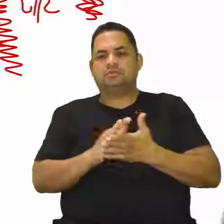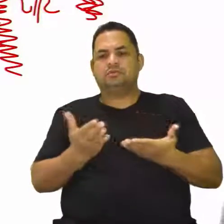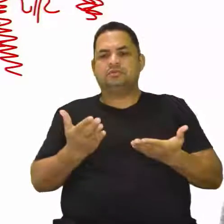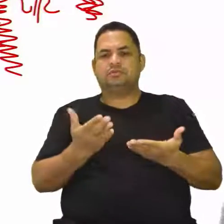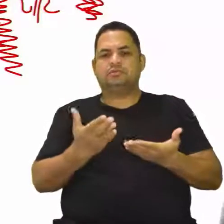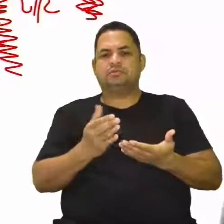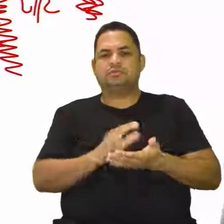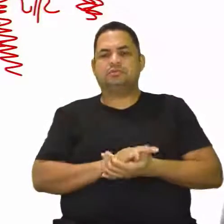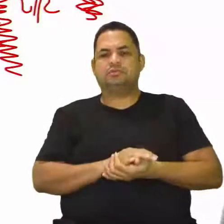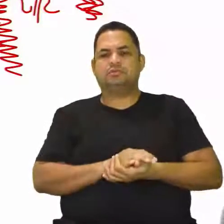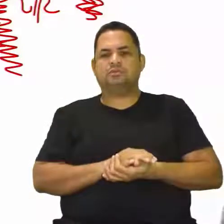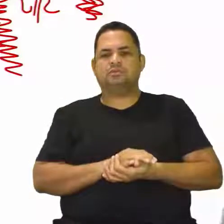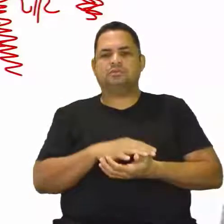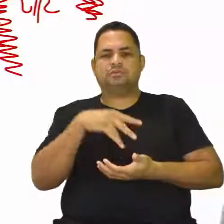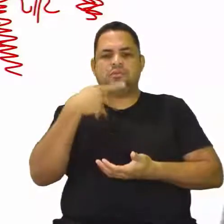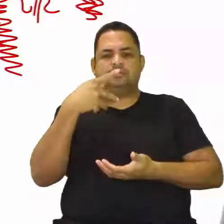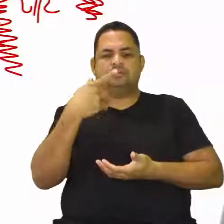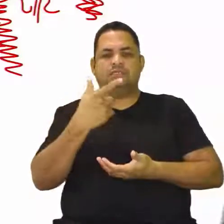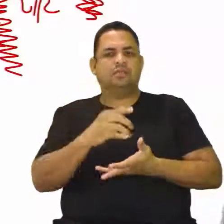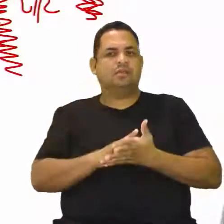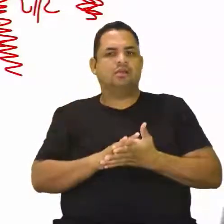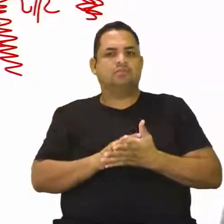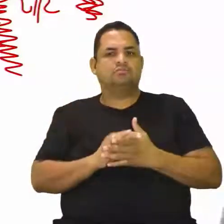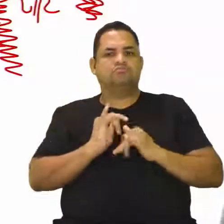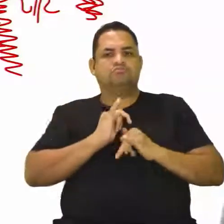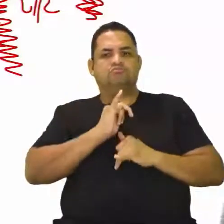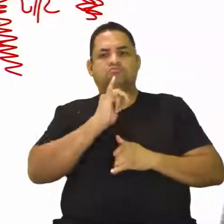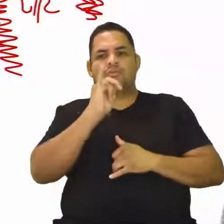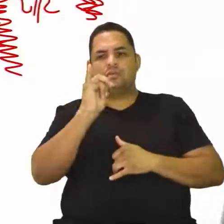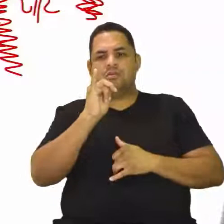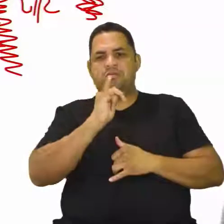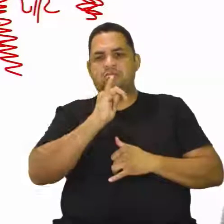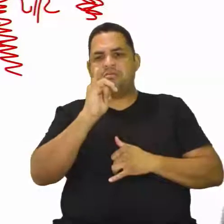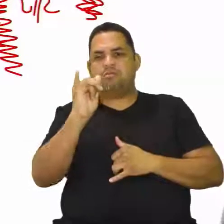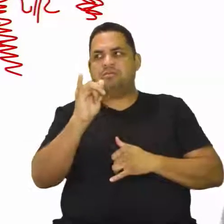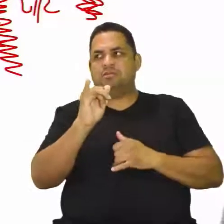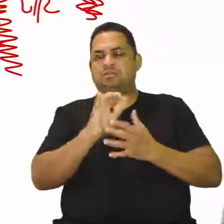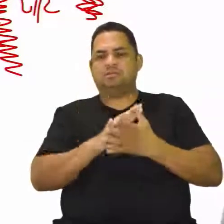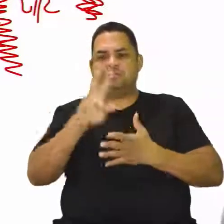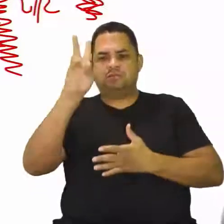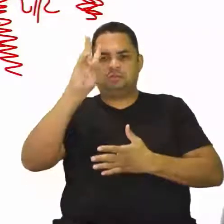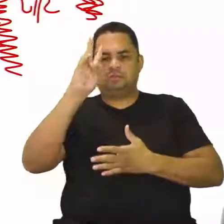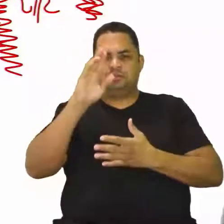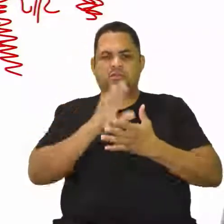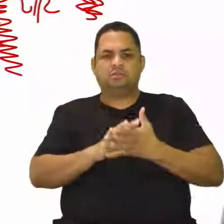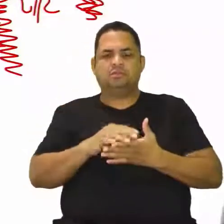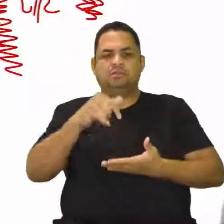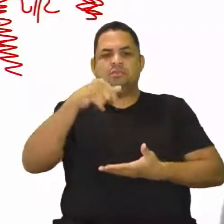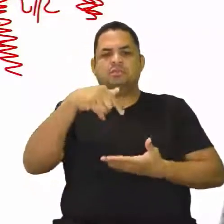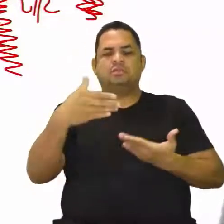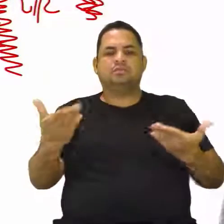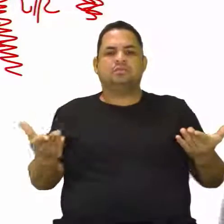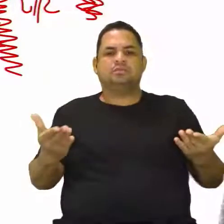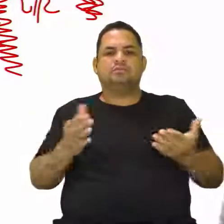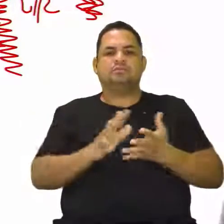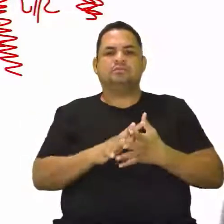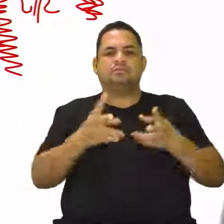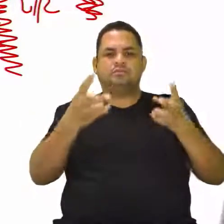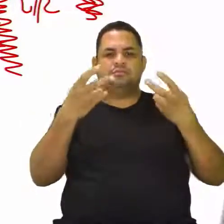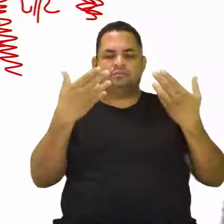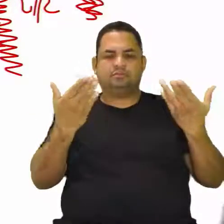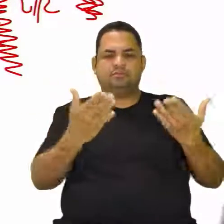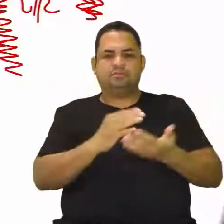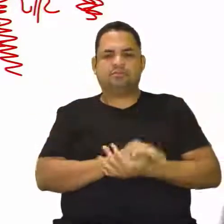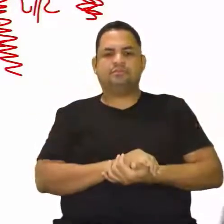estaremos falando uma outra história aqui Tá certo Percebi percebi